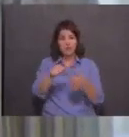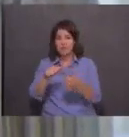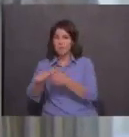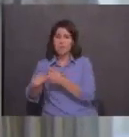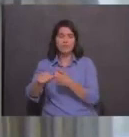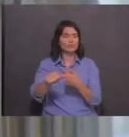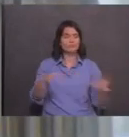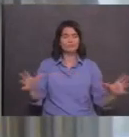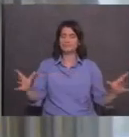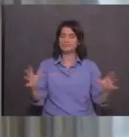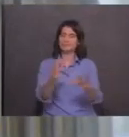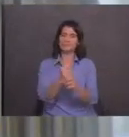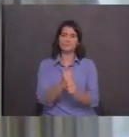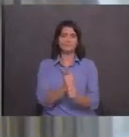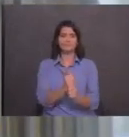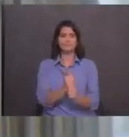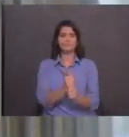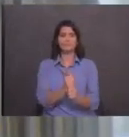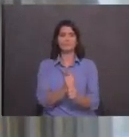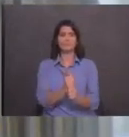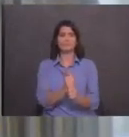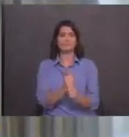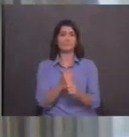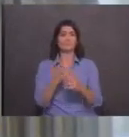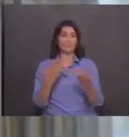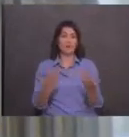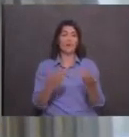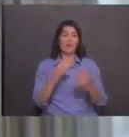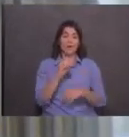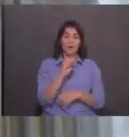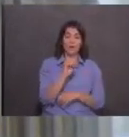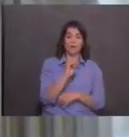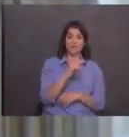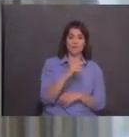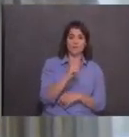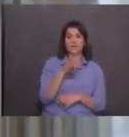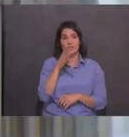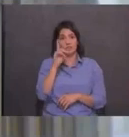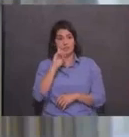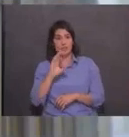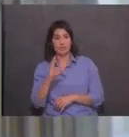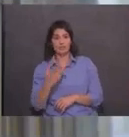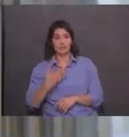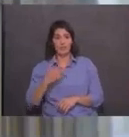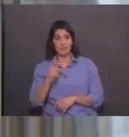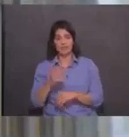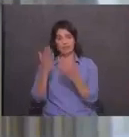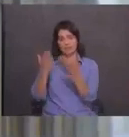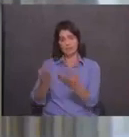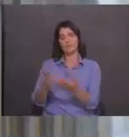povo. E Osias disse a Judite: Bendita sejas, minha